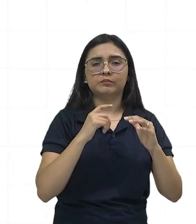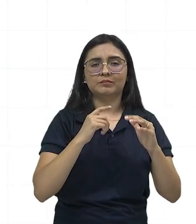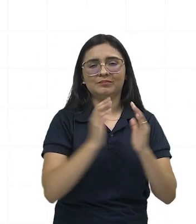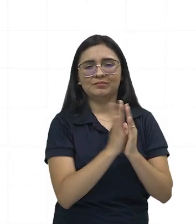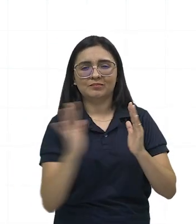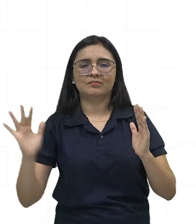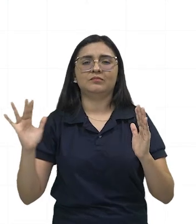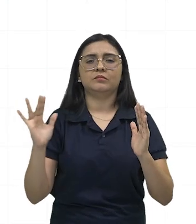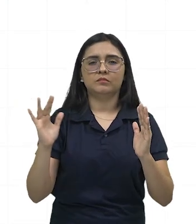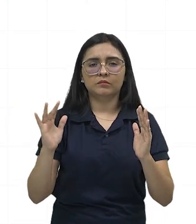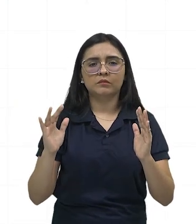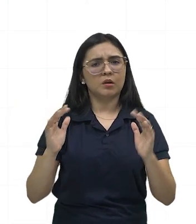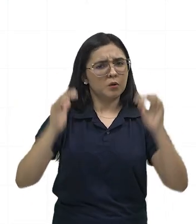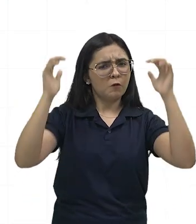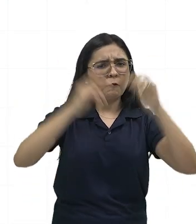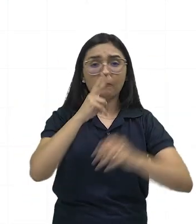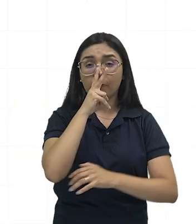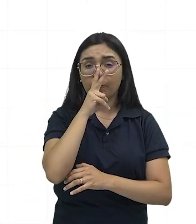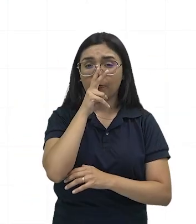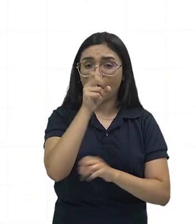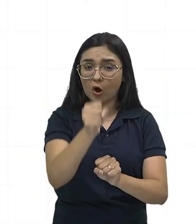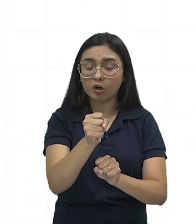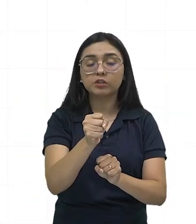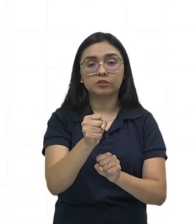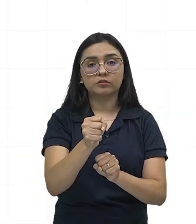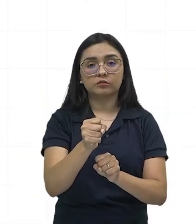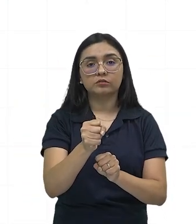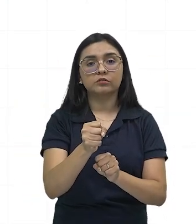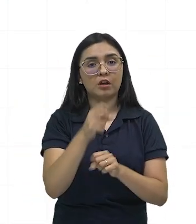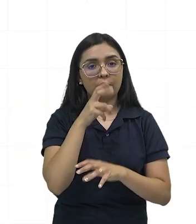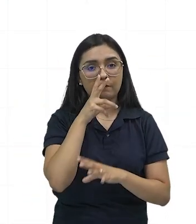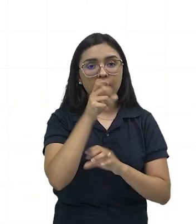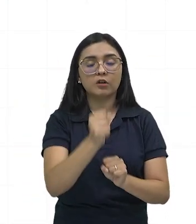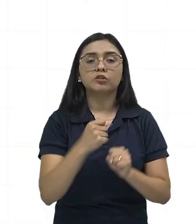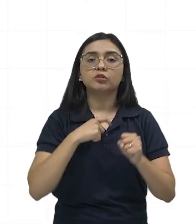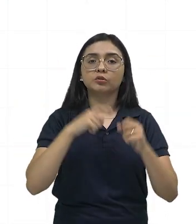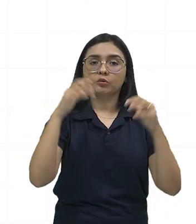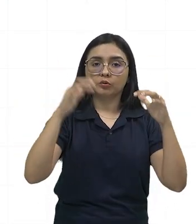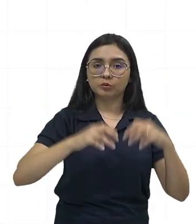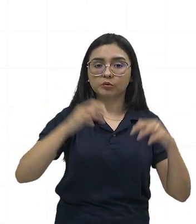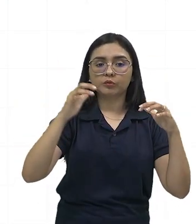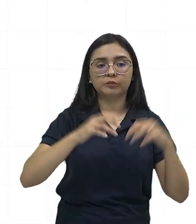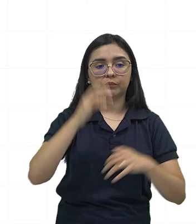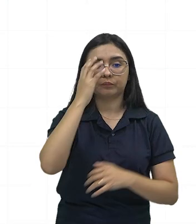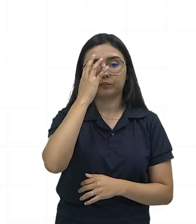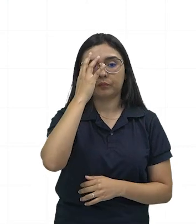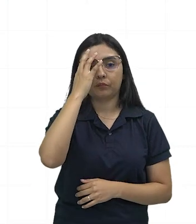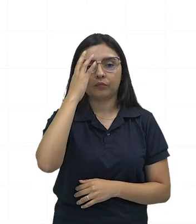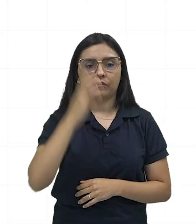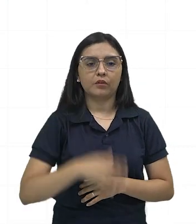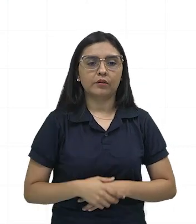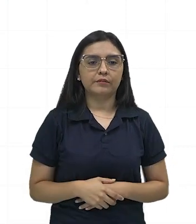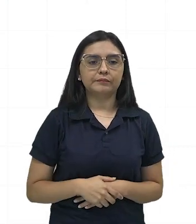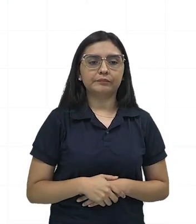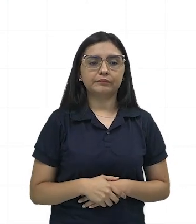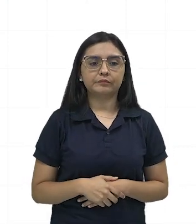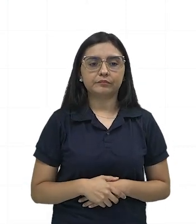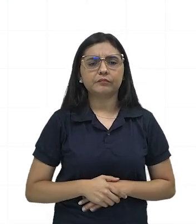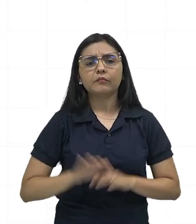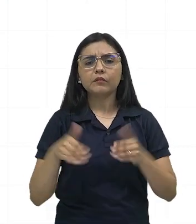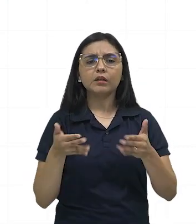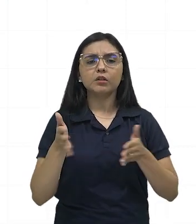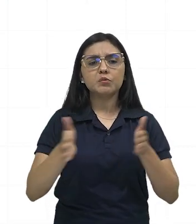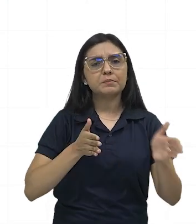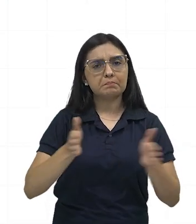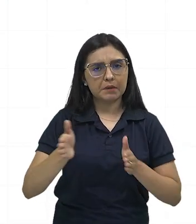né? E quando a gente fala intensas chuvas, a gente está querendo falar em forte atividade convectiva. E esse